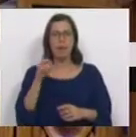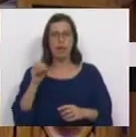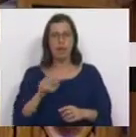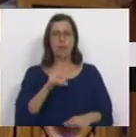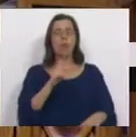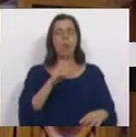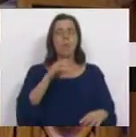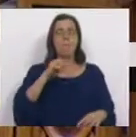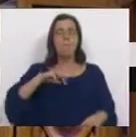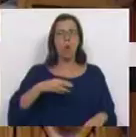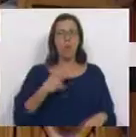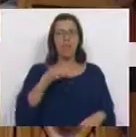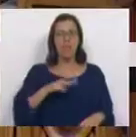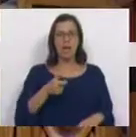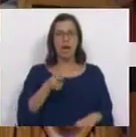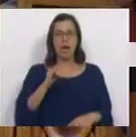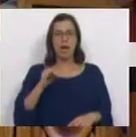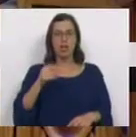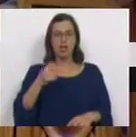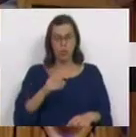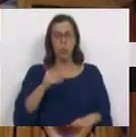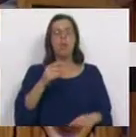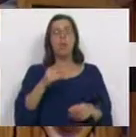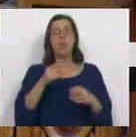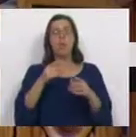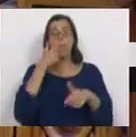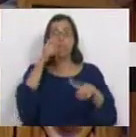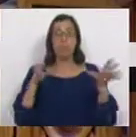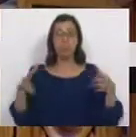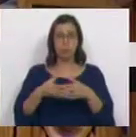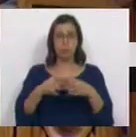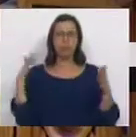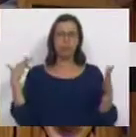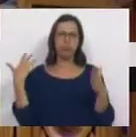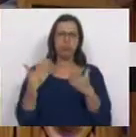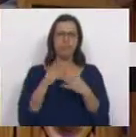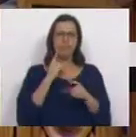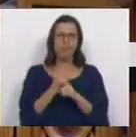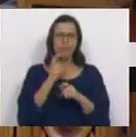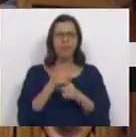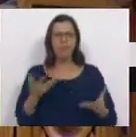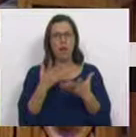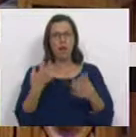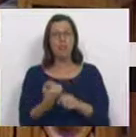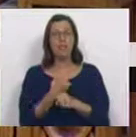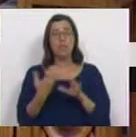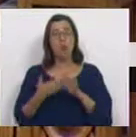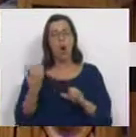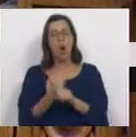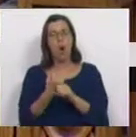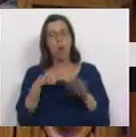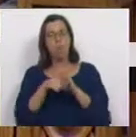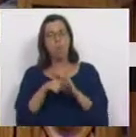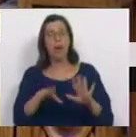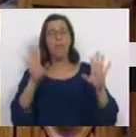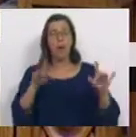e Mondim de Basto. É verdade que as populações foram ao longo do tempo exigindo obras no serviço de urgência,